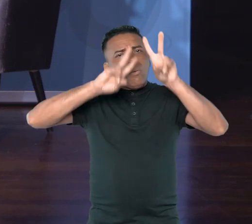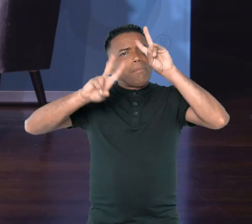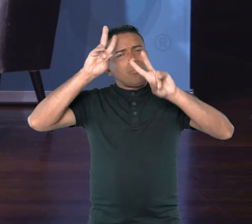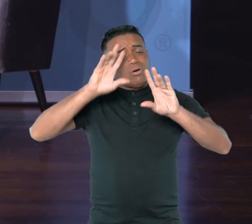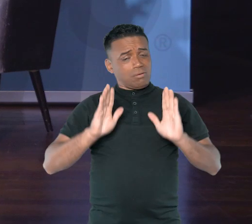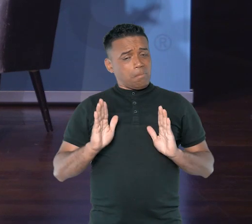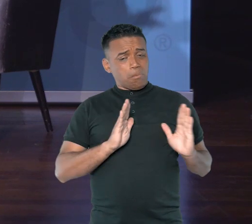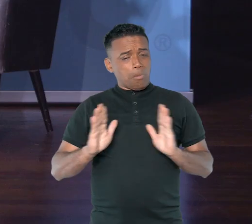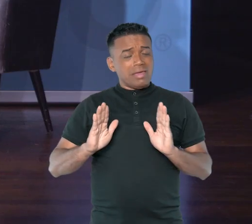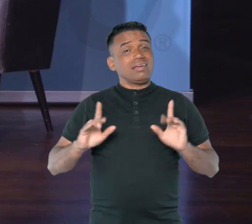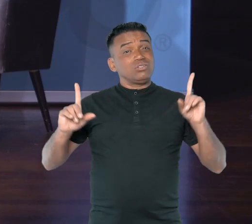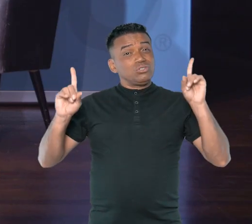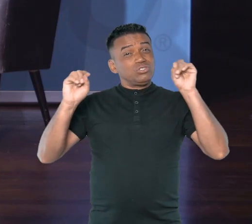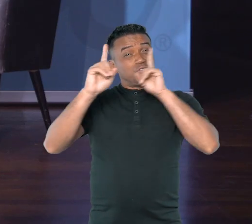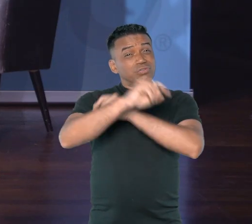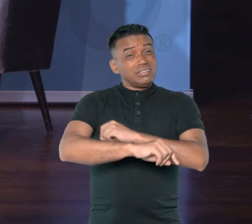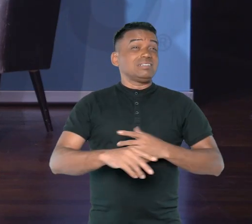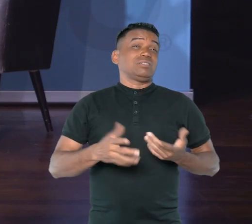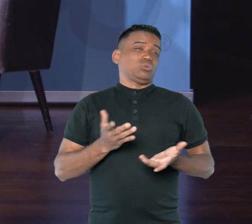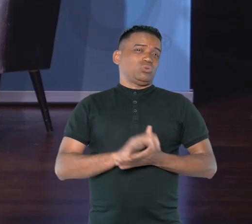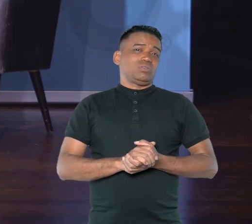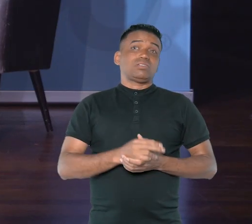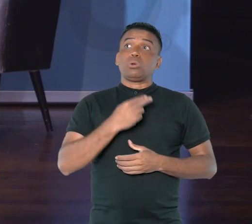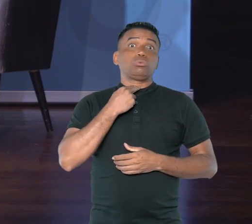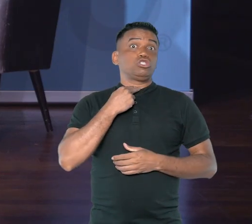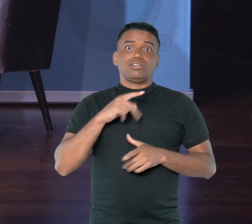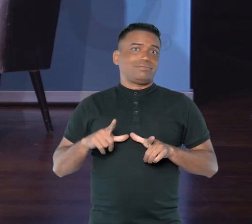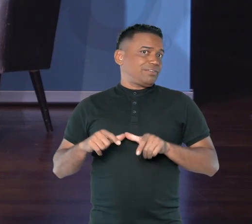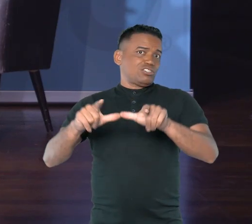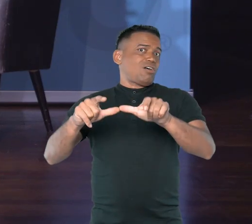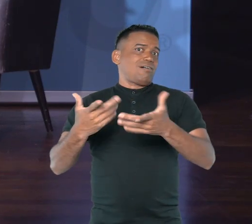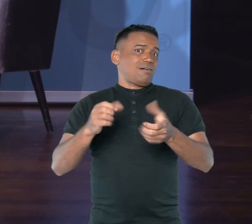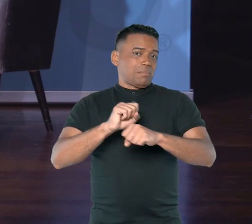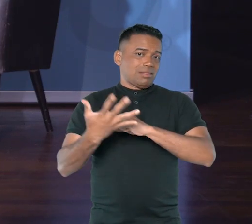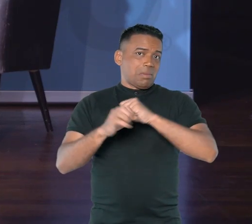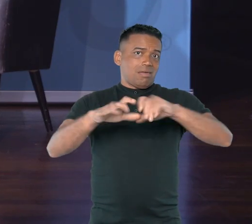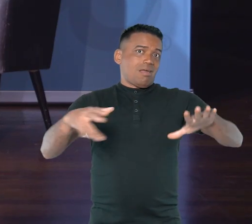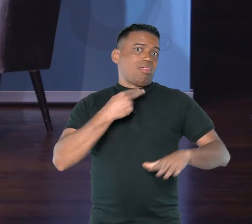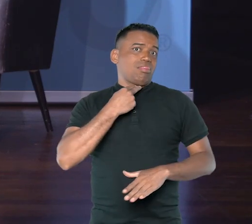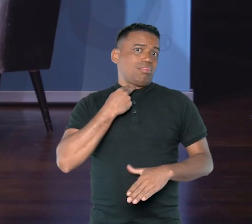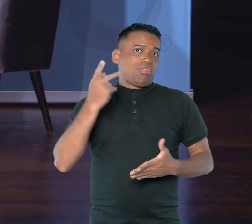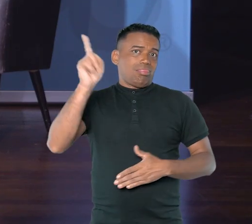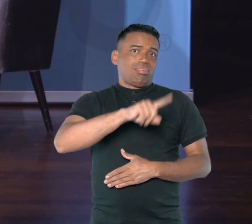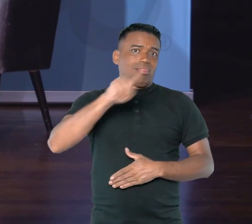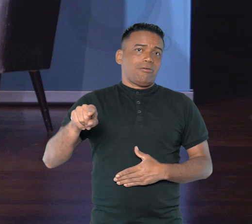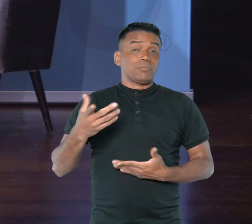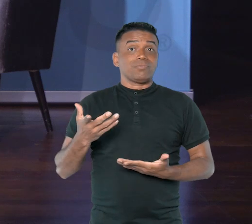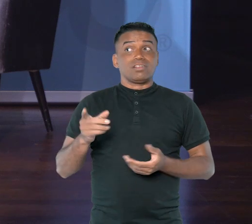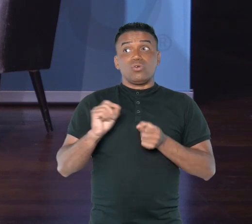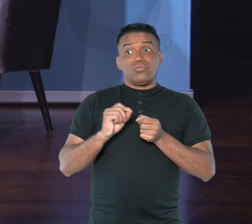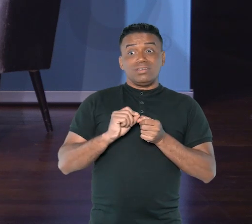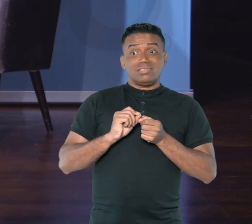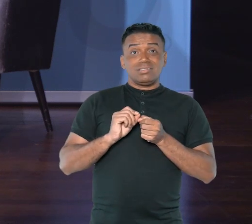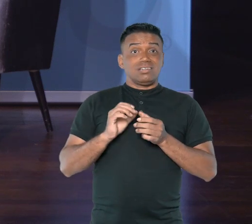momento muito difícil e muito especial, onde a gente não podia fazer isso, que era justamente não podia viajar. Né? Só que eu não fiz isso de uma